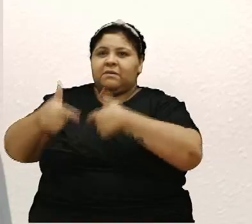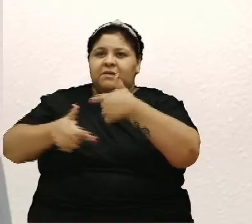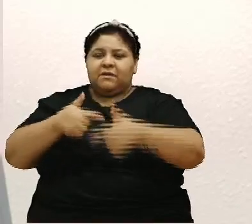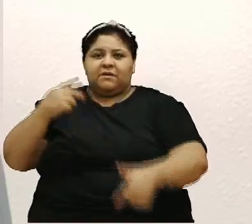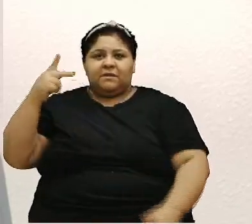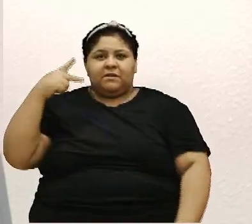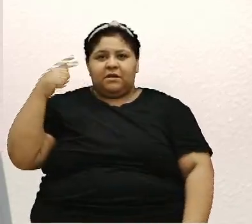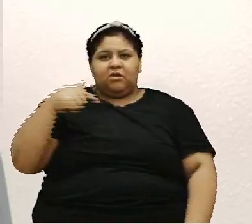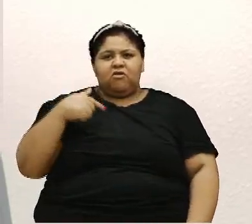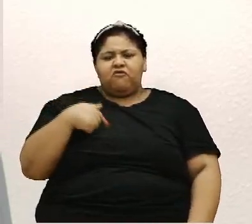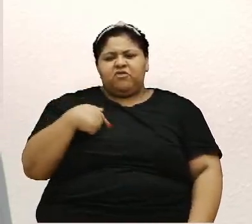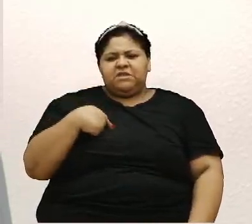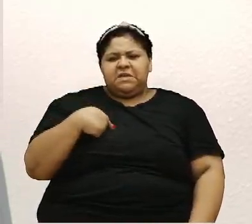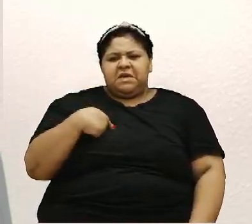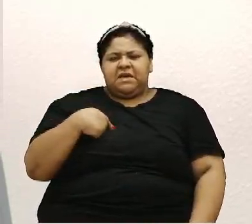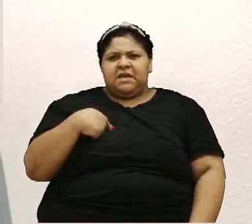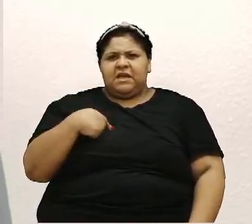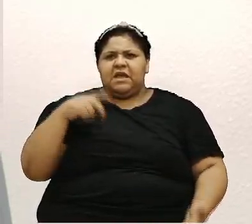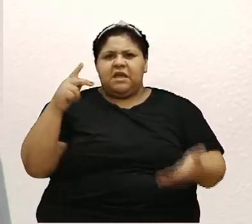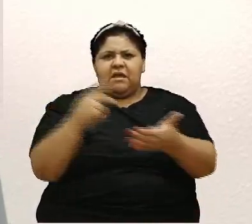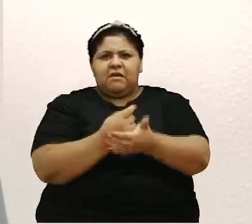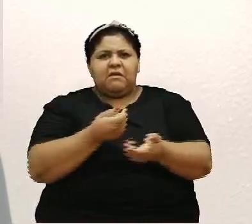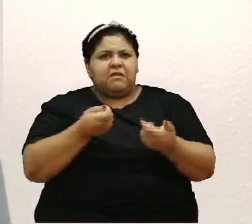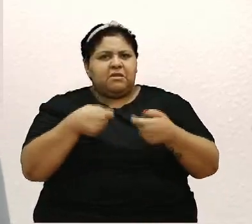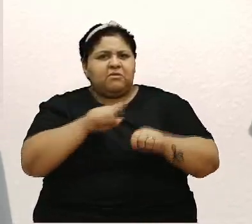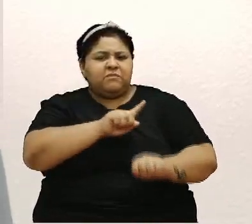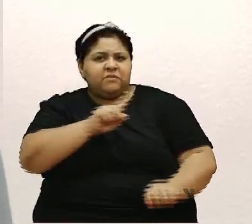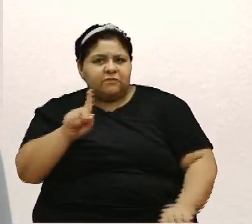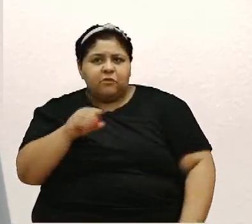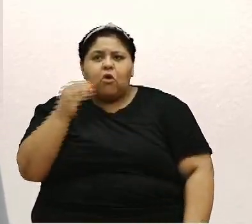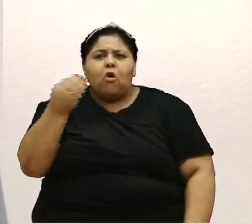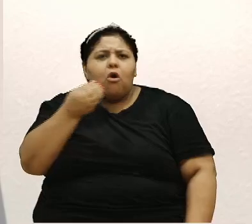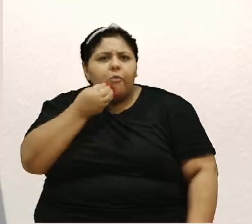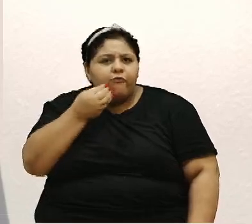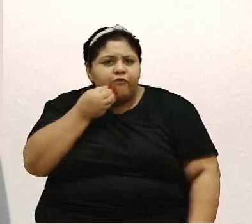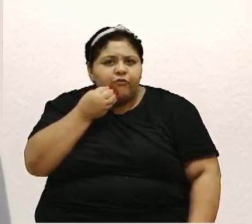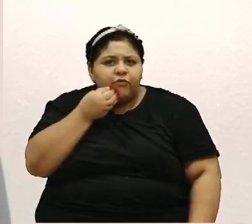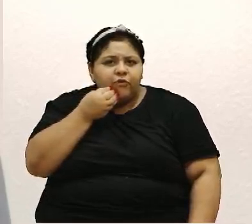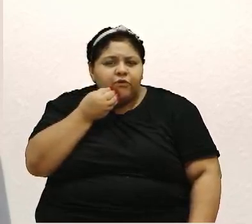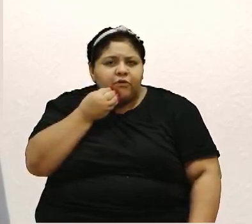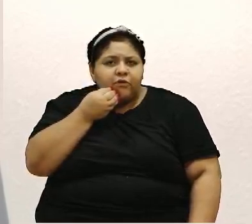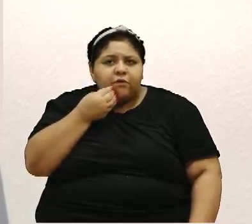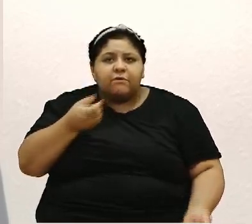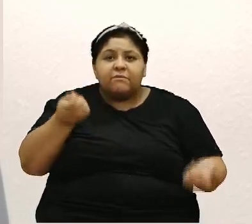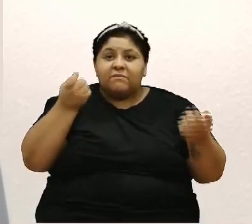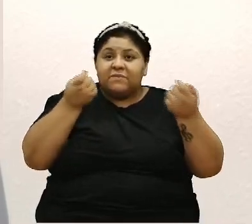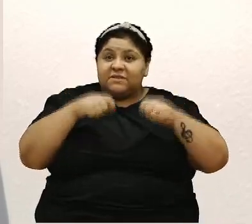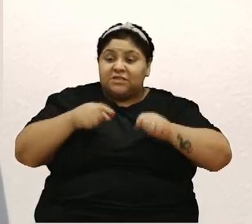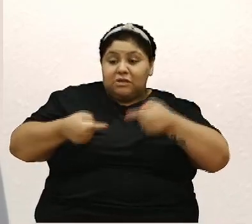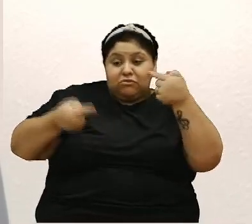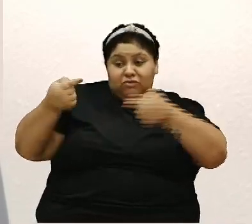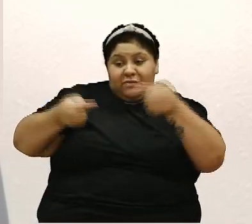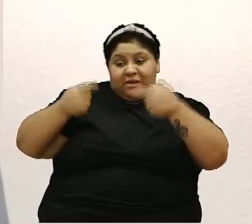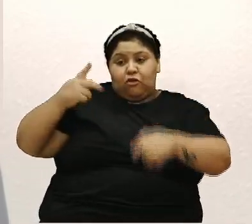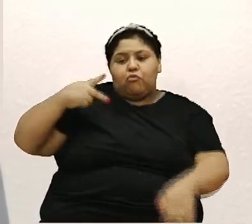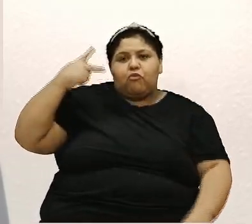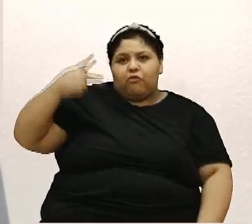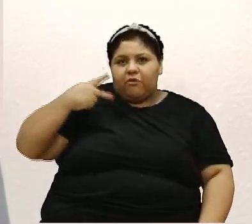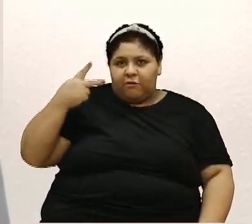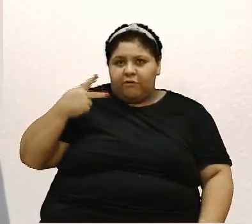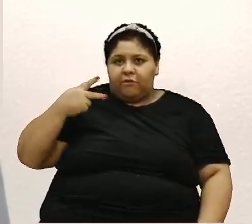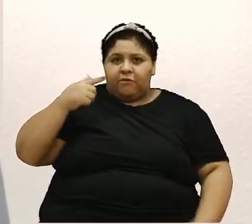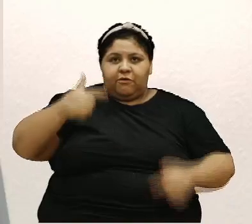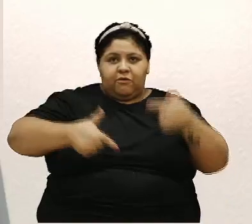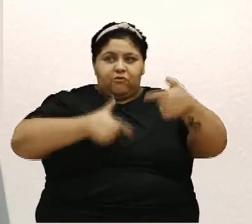ser hipócrita de dizer aqui que nós não precisamos de cargos comissionados, é óbvio, né, gente? Porque nós estamos aqui debatendo política. Então, os